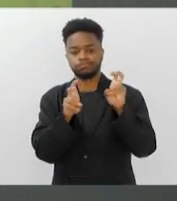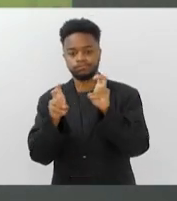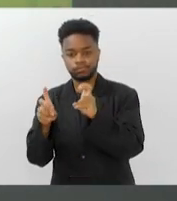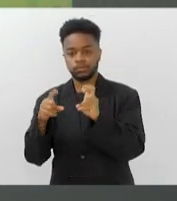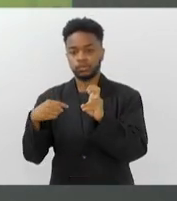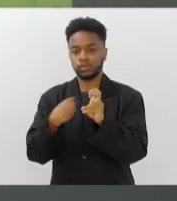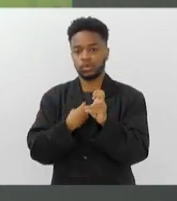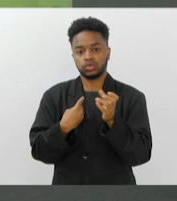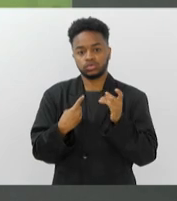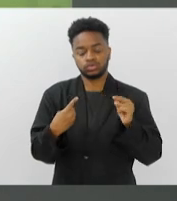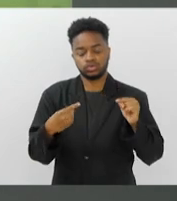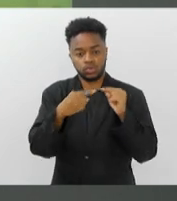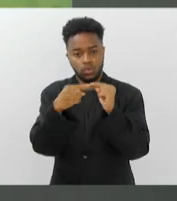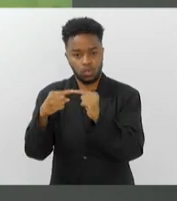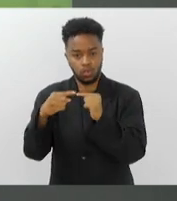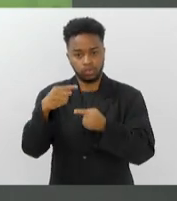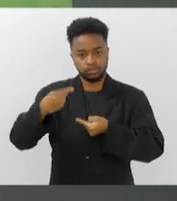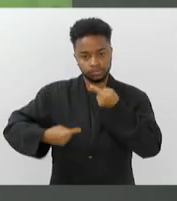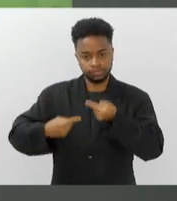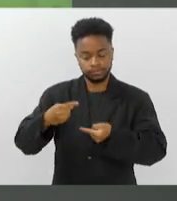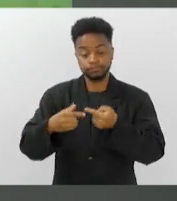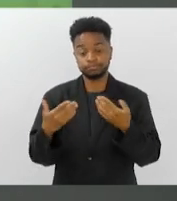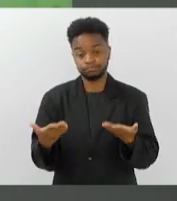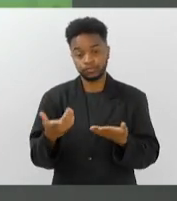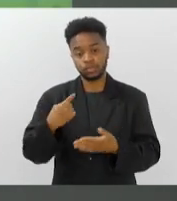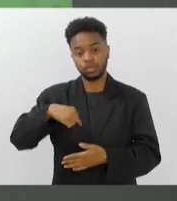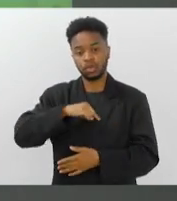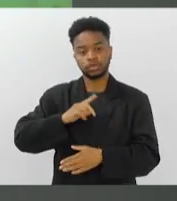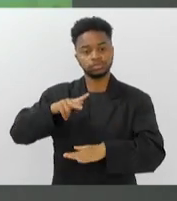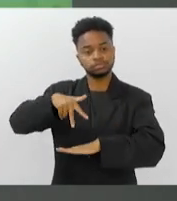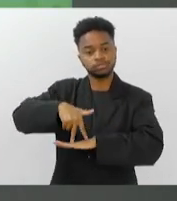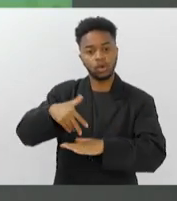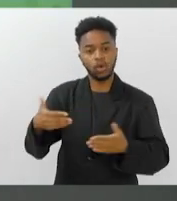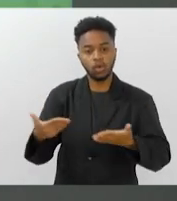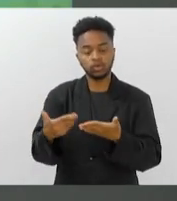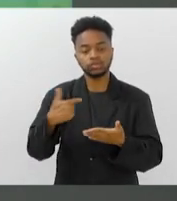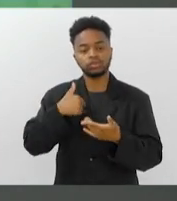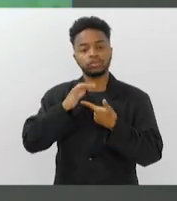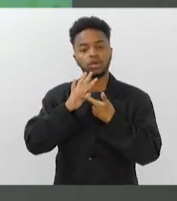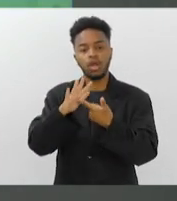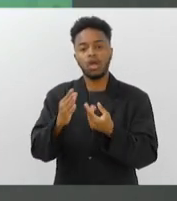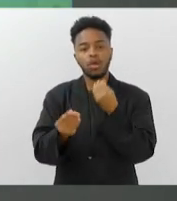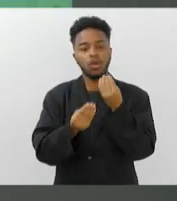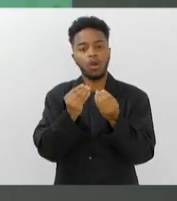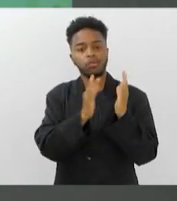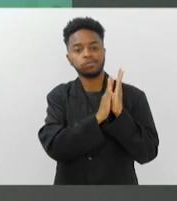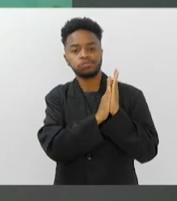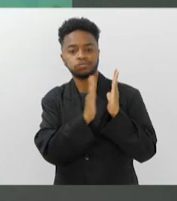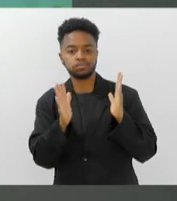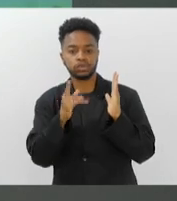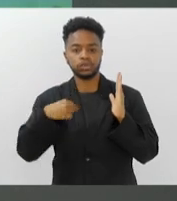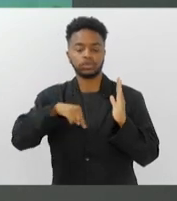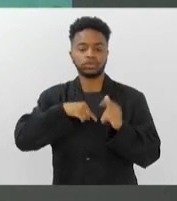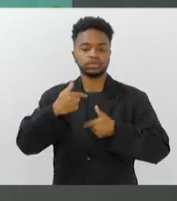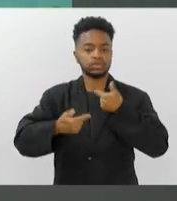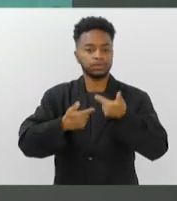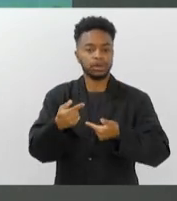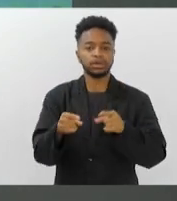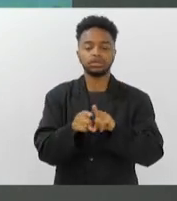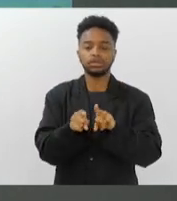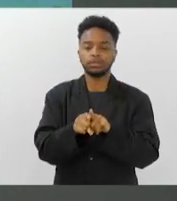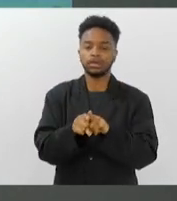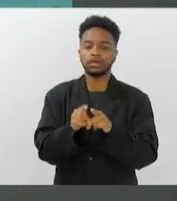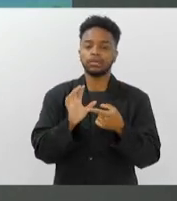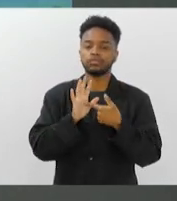corrobora na nossa discussão e hoje nós estamos aqui eu vou apresentar um pouquinho desse Panorama de como tem sido o nosso trabalho e colocar o